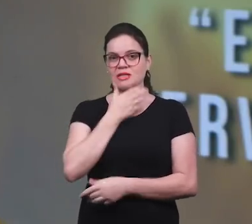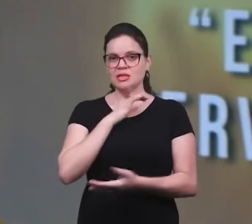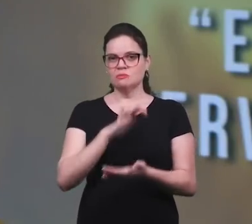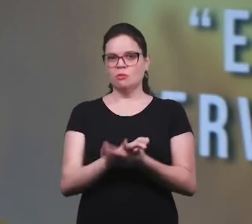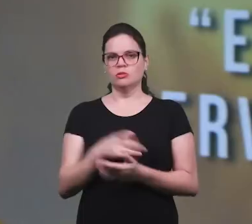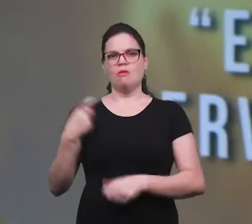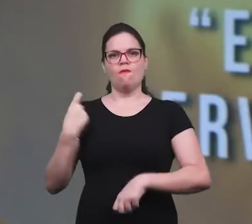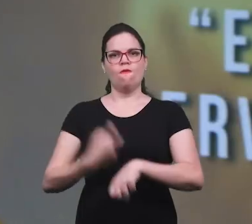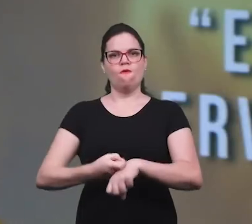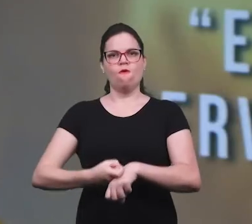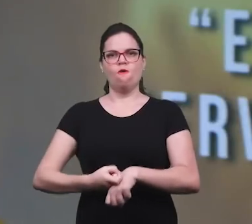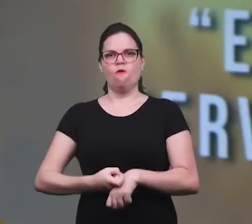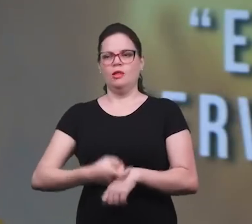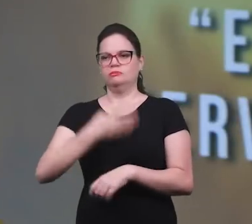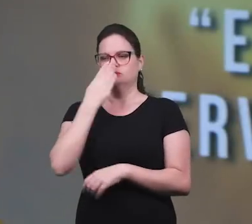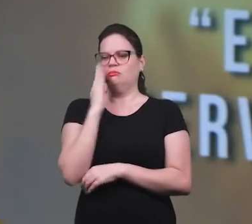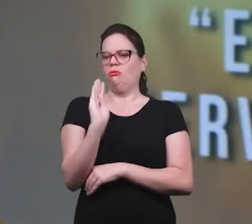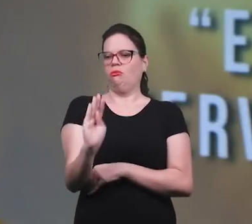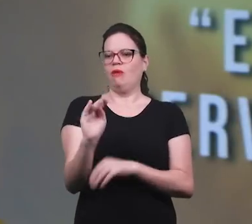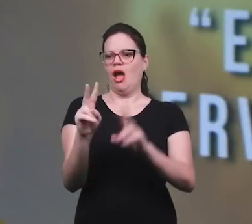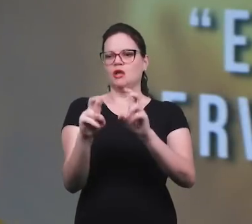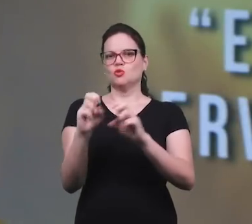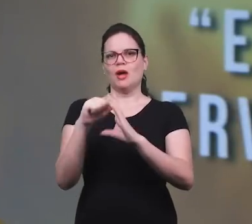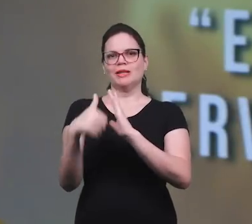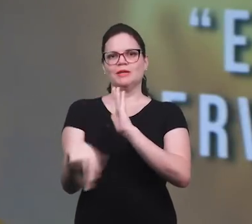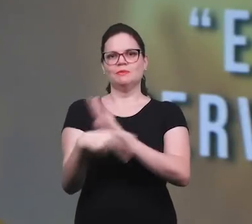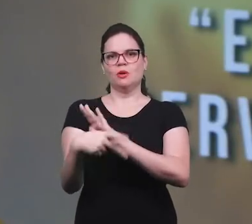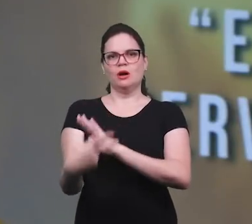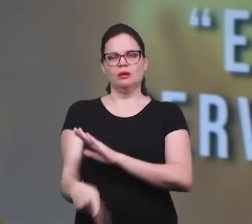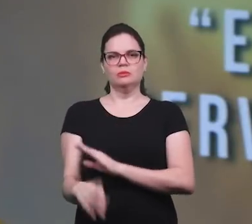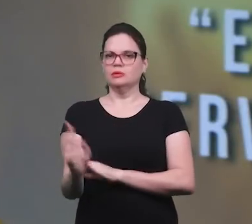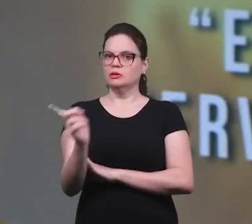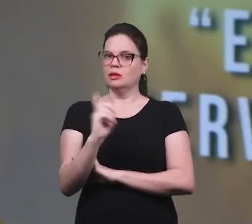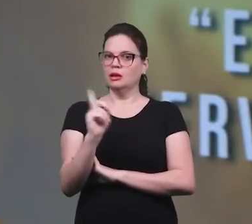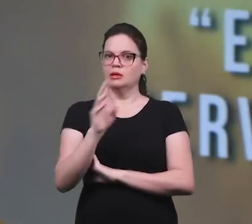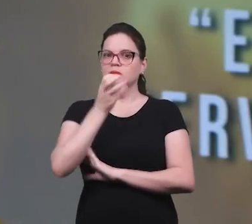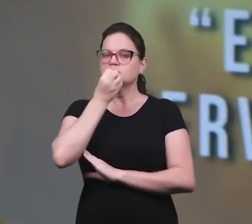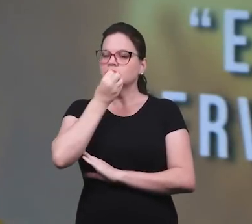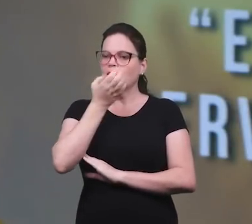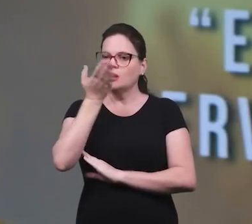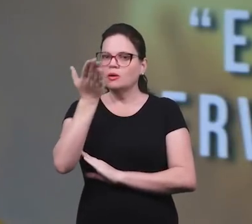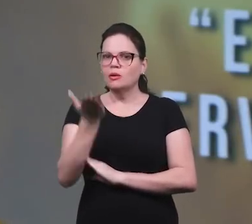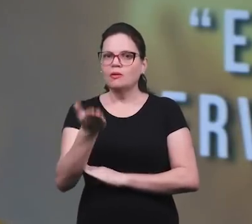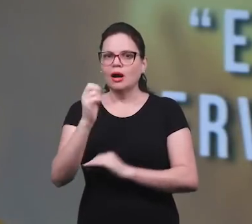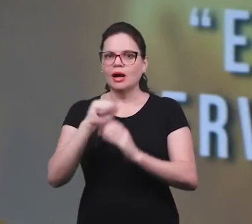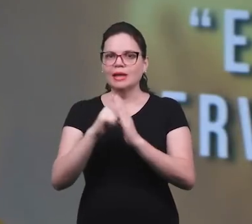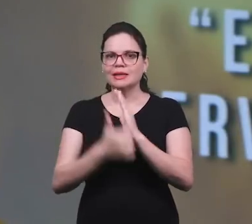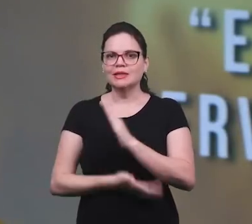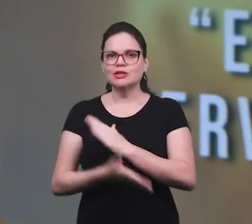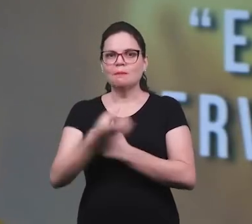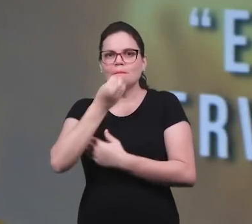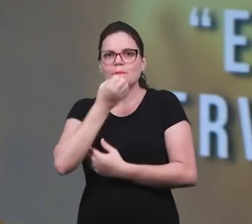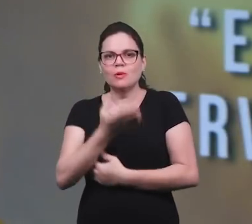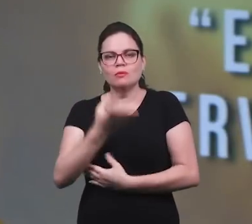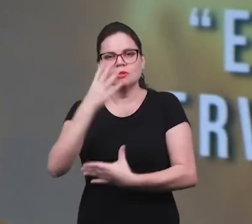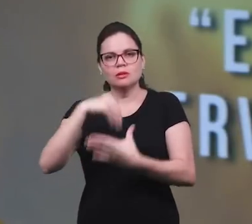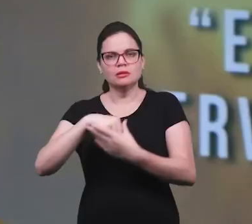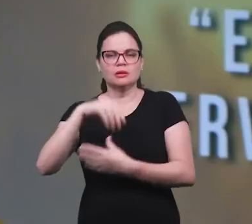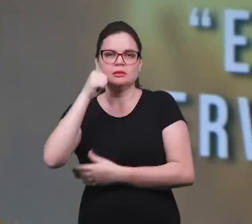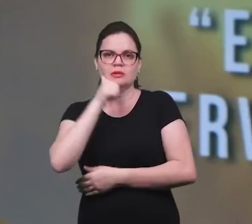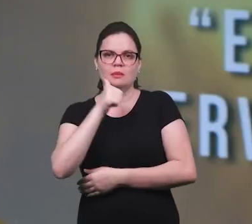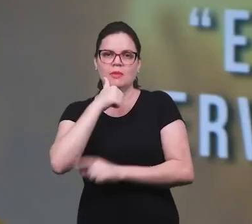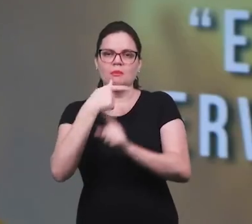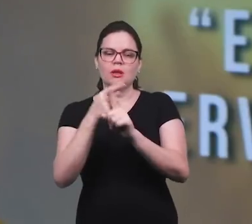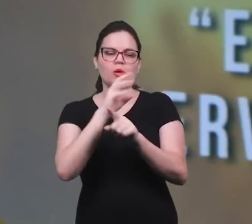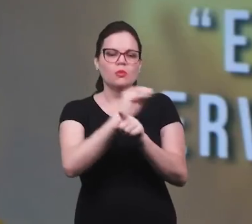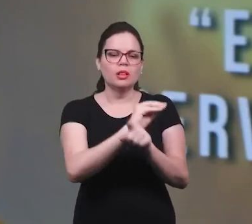este cuidado, a essa característica tão boa que o Senhor colocou na vida das irmãs, né? Das mulheres,